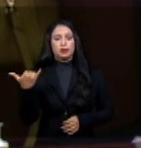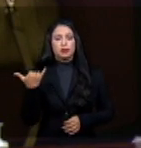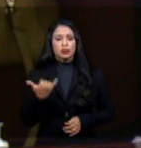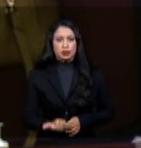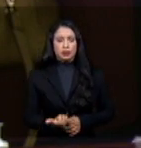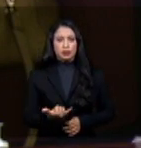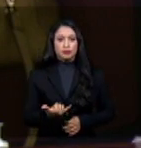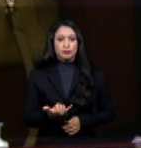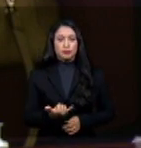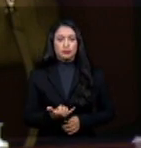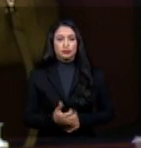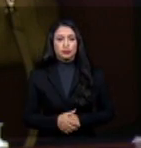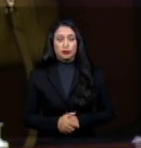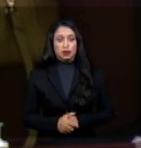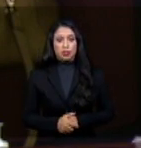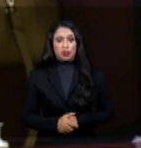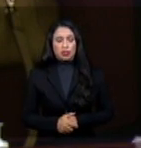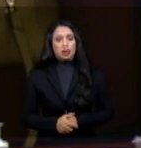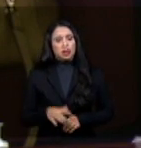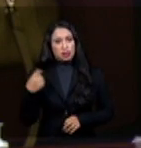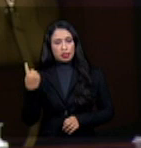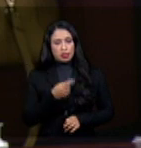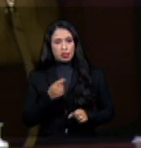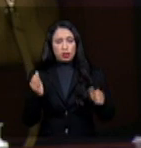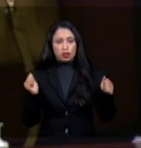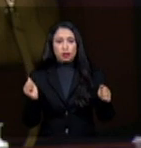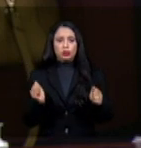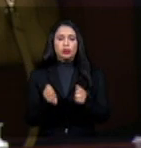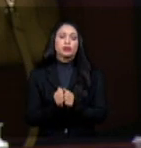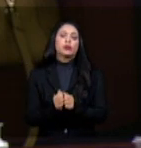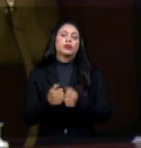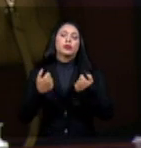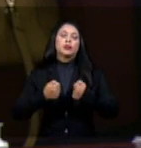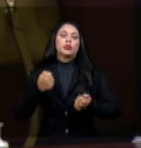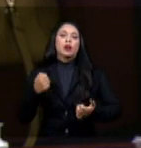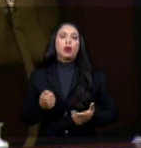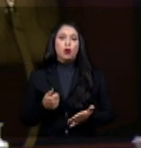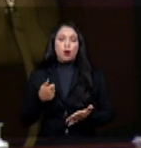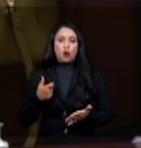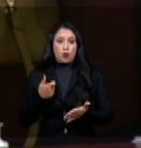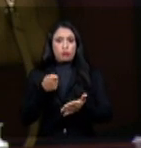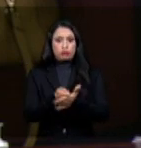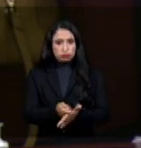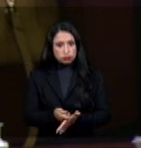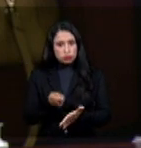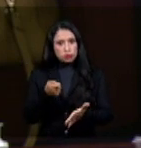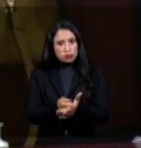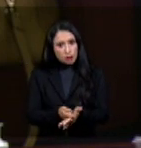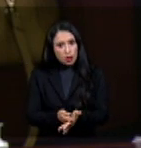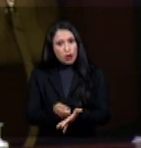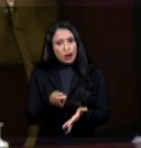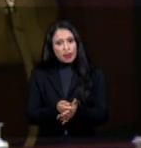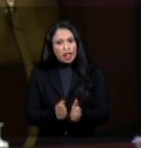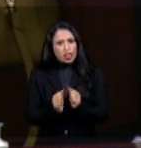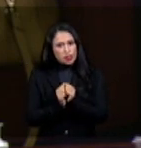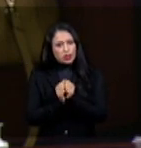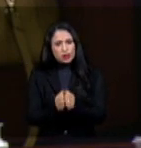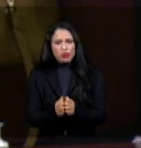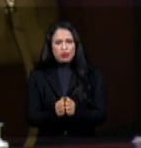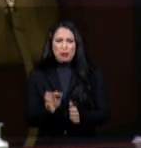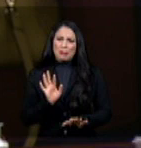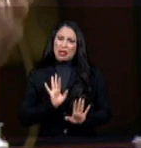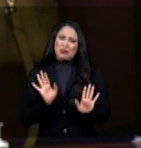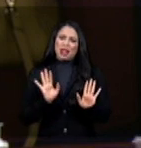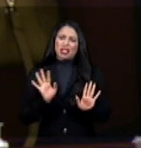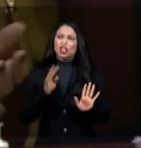e a gente juntos a gente tem que lutar e lutar mesmo e tá junto mas não é ficar